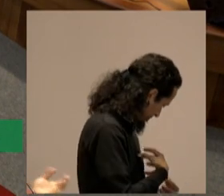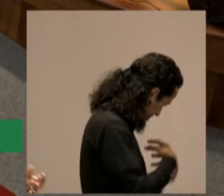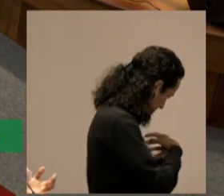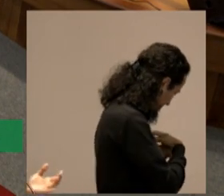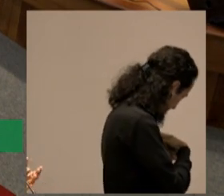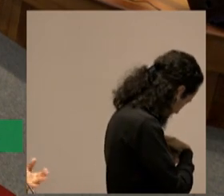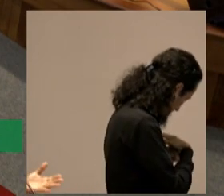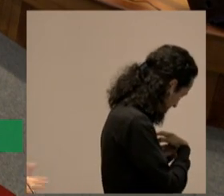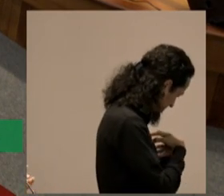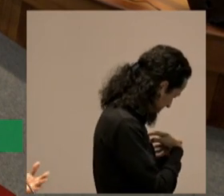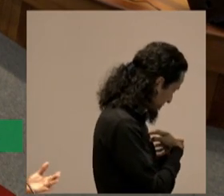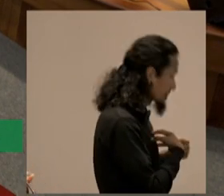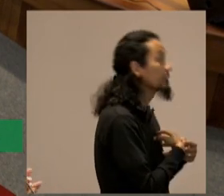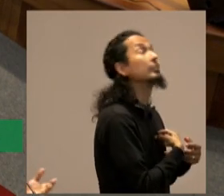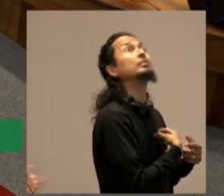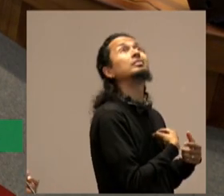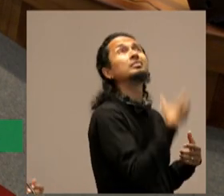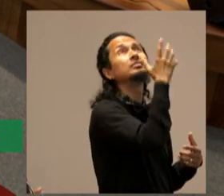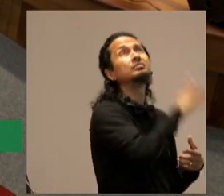Oba.